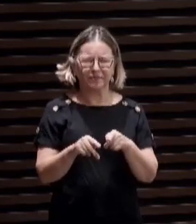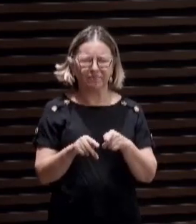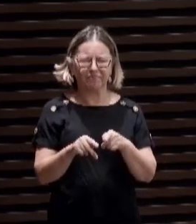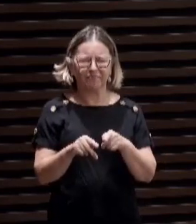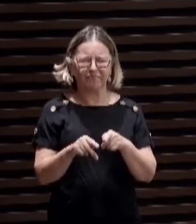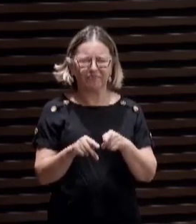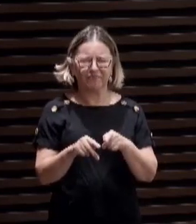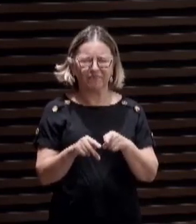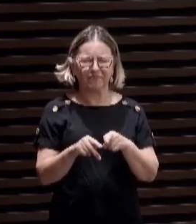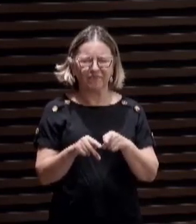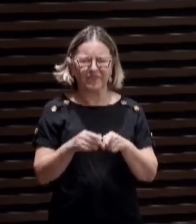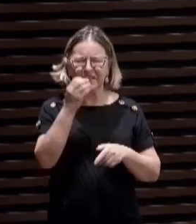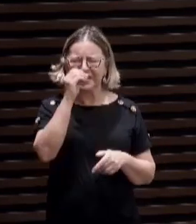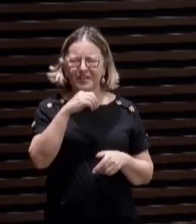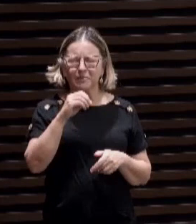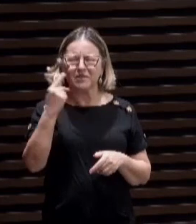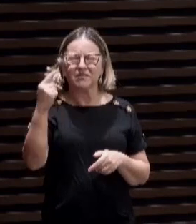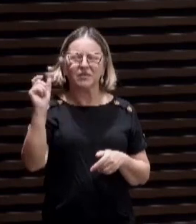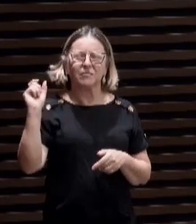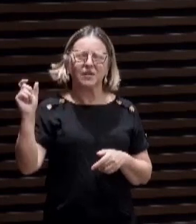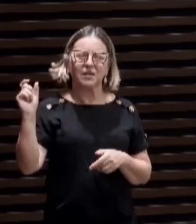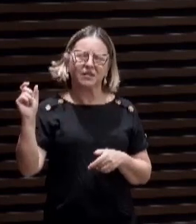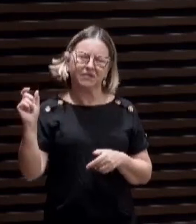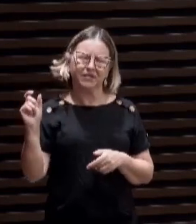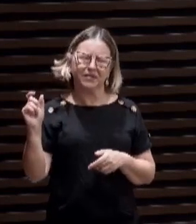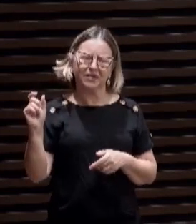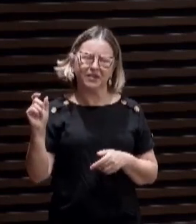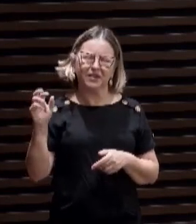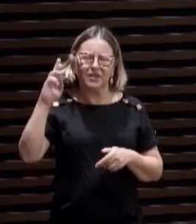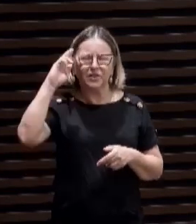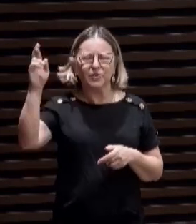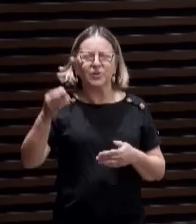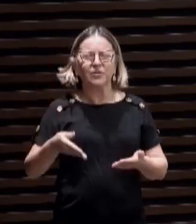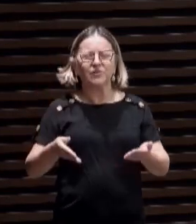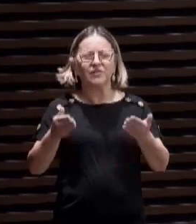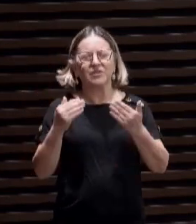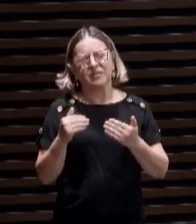relativize a palavra que o Senhor tem nos dado domingo a domingo, semana a semana.